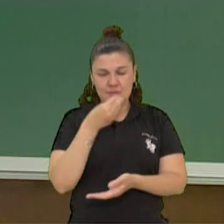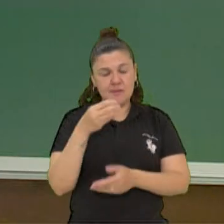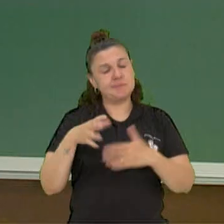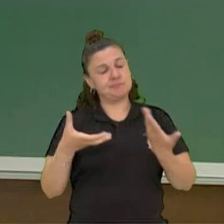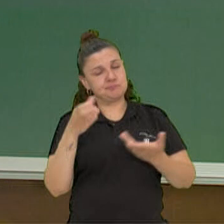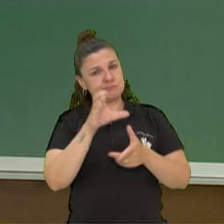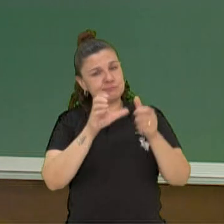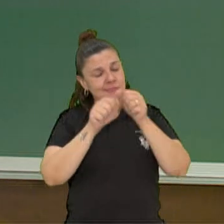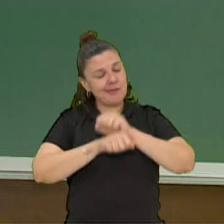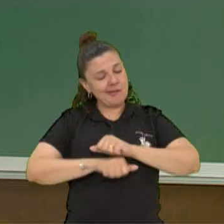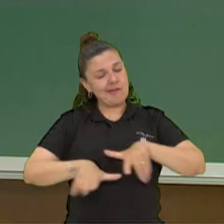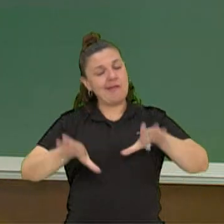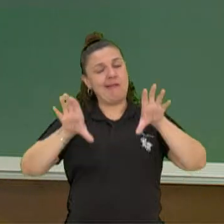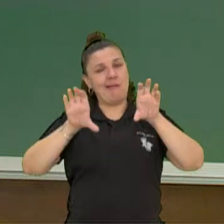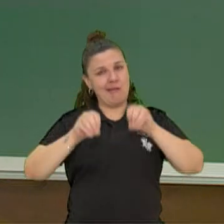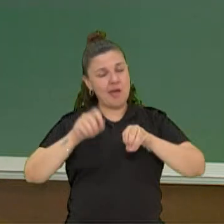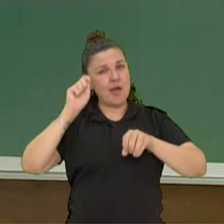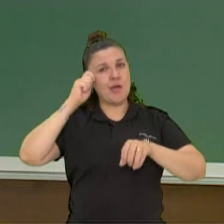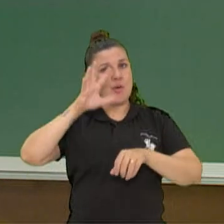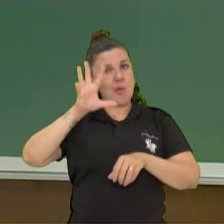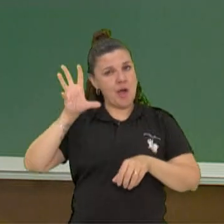né, estão ainda,